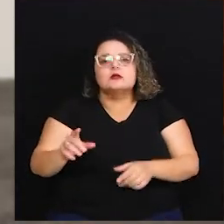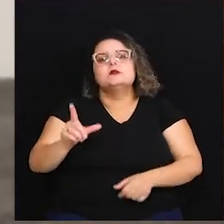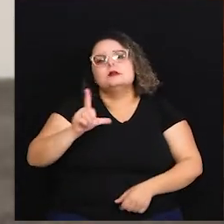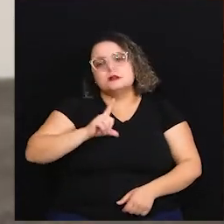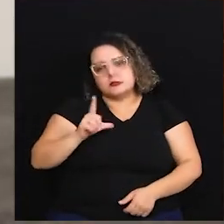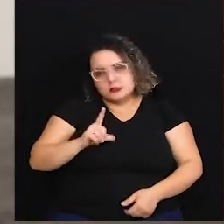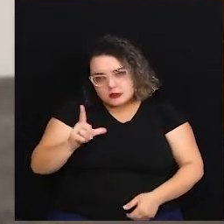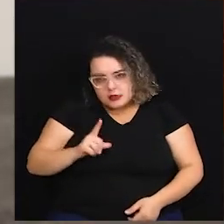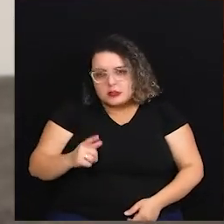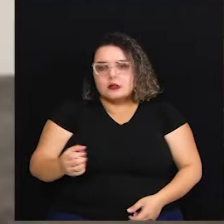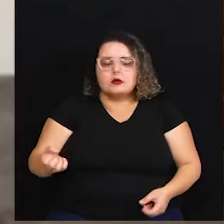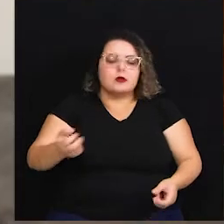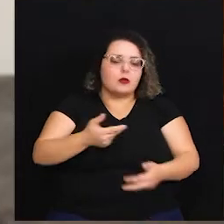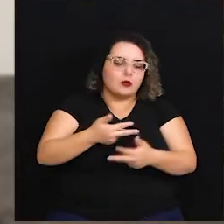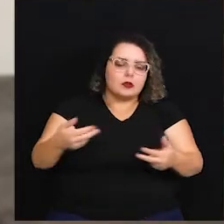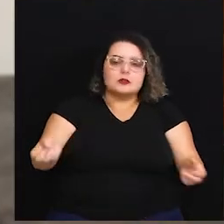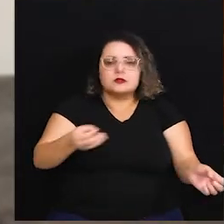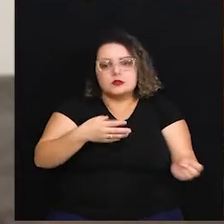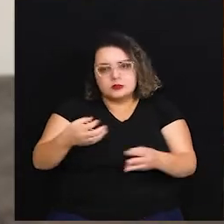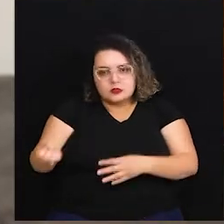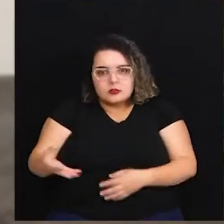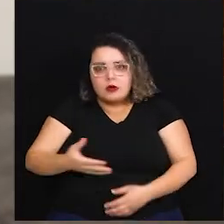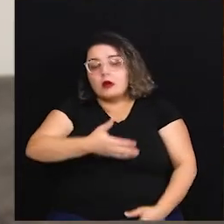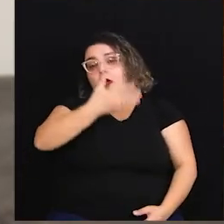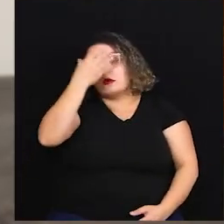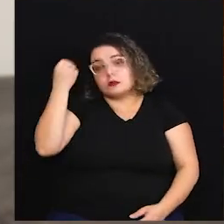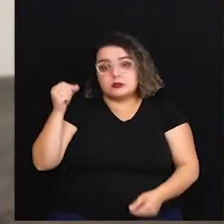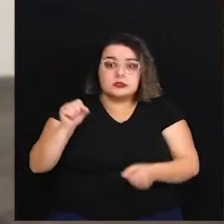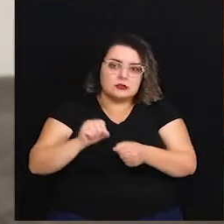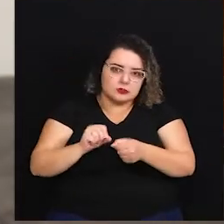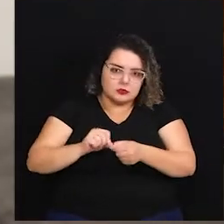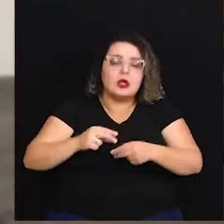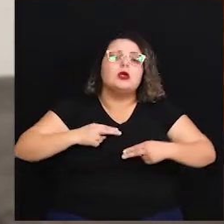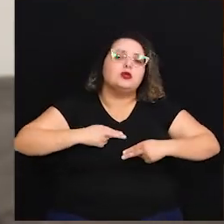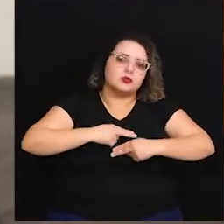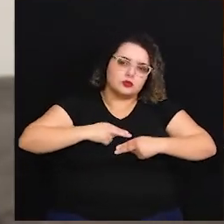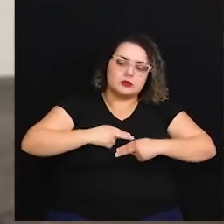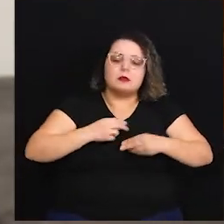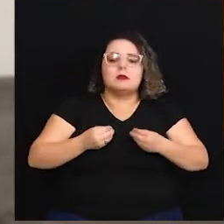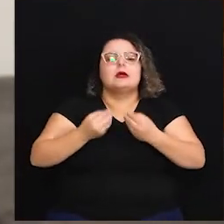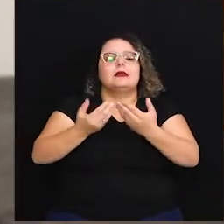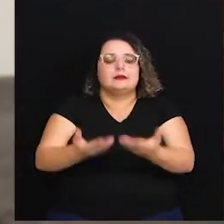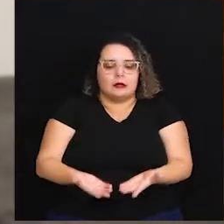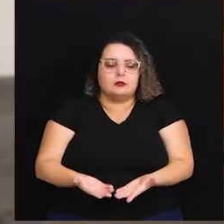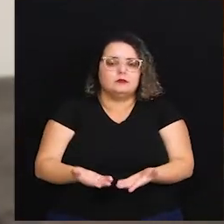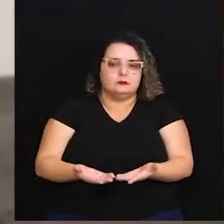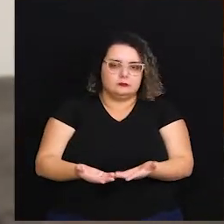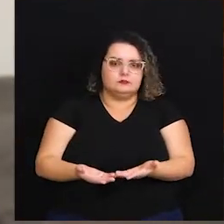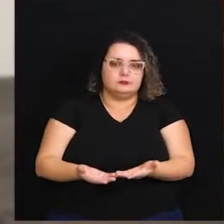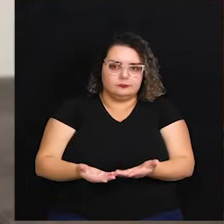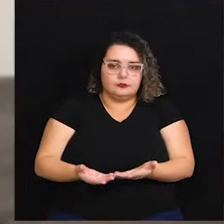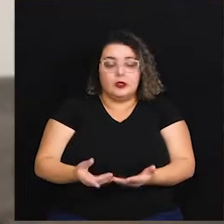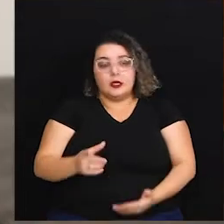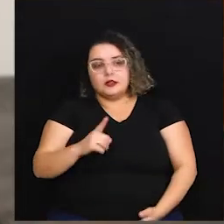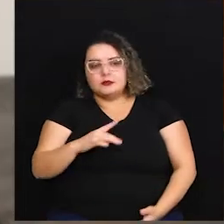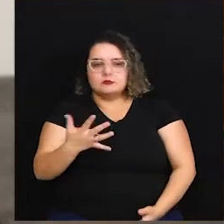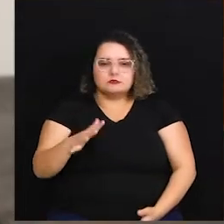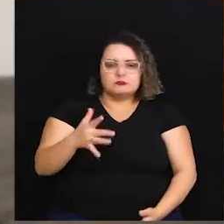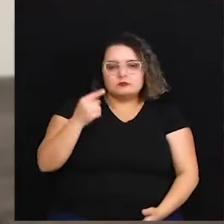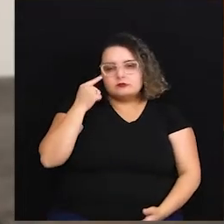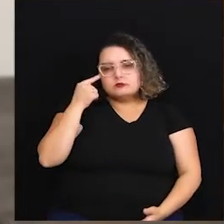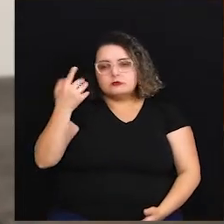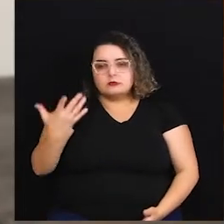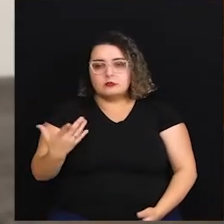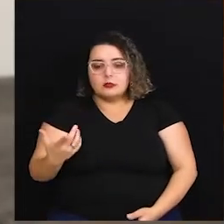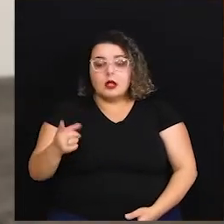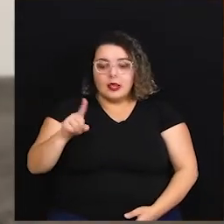fazer. Sempre tem algo novo, sempre tem algo que você esqueceu de fazer, então isso é muito importante. Então a gente já tinha mais ou